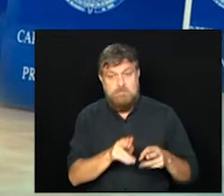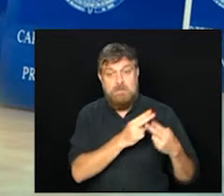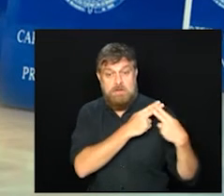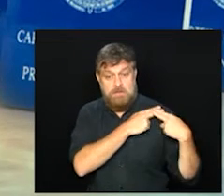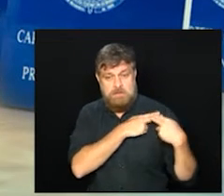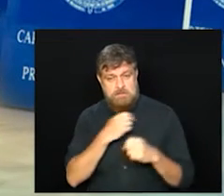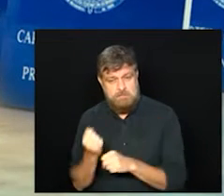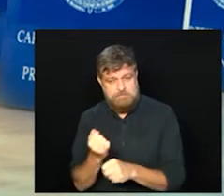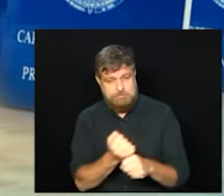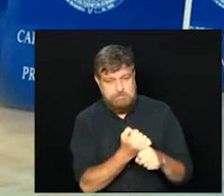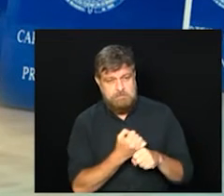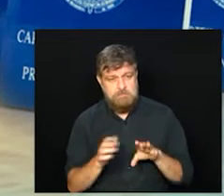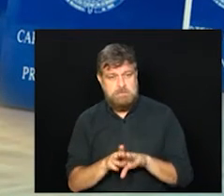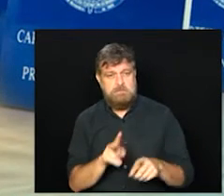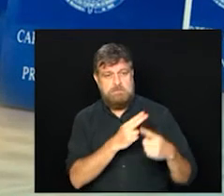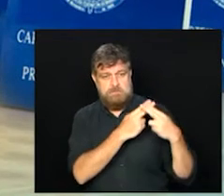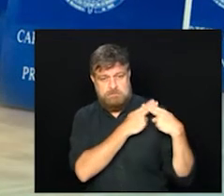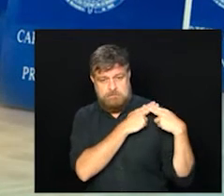obras